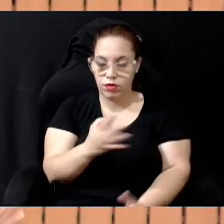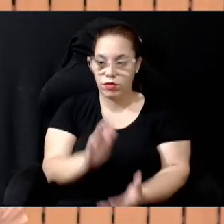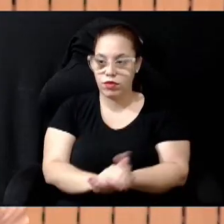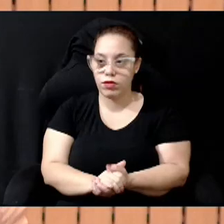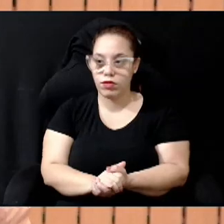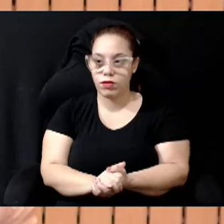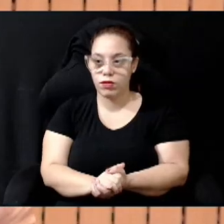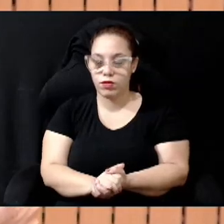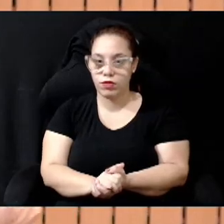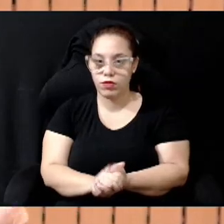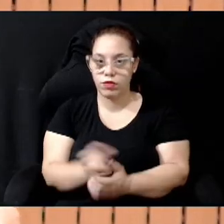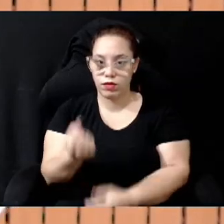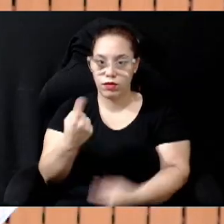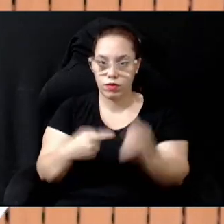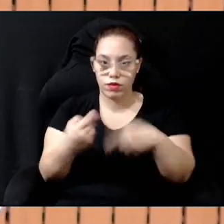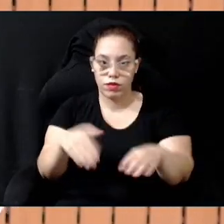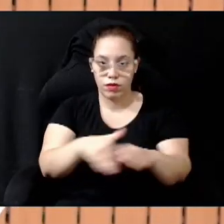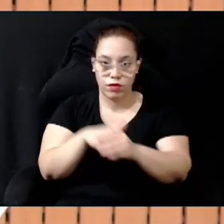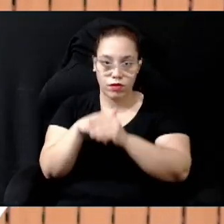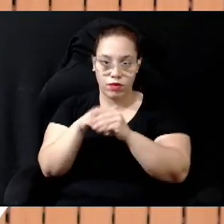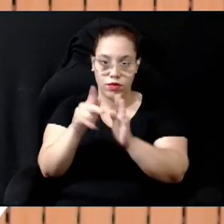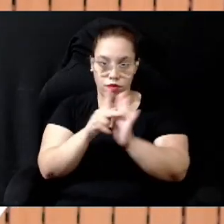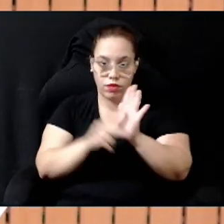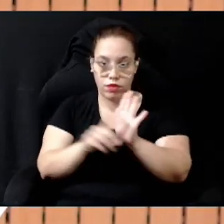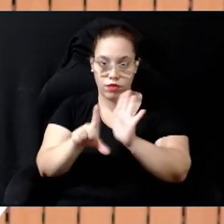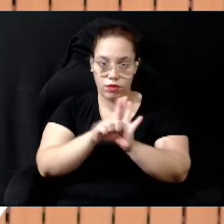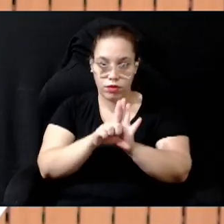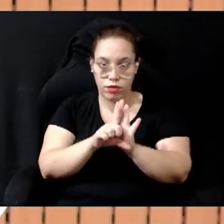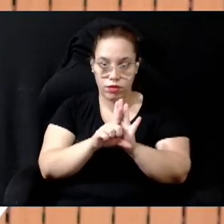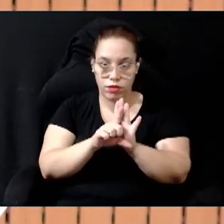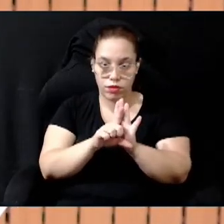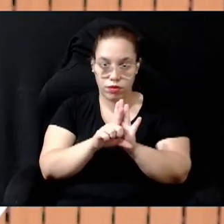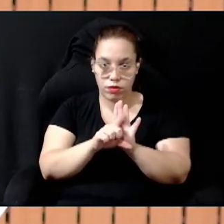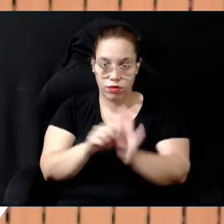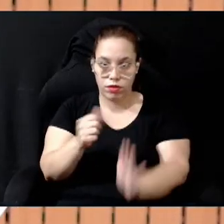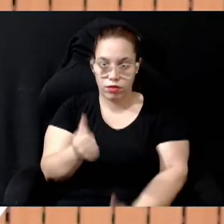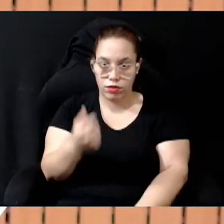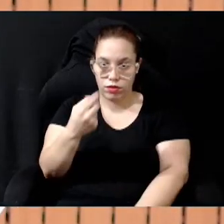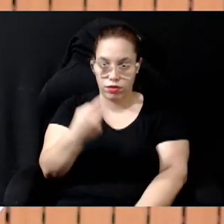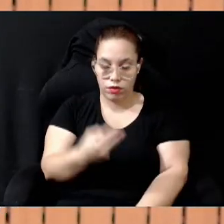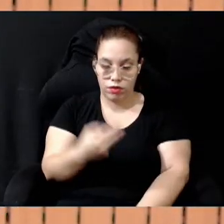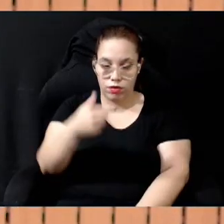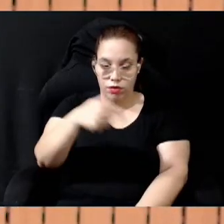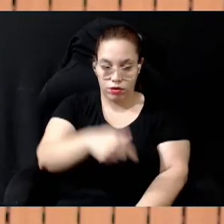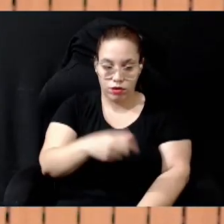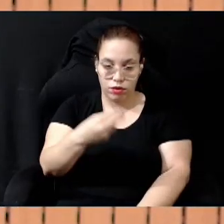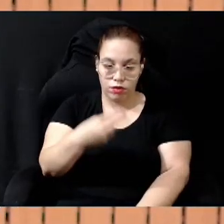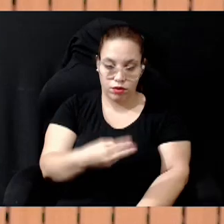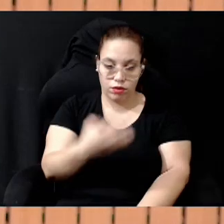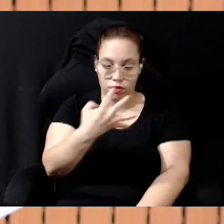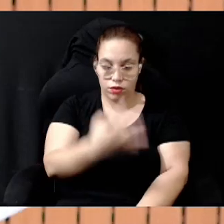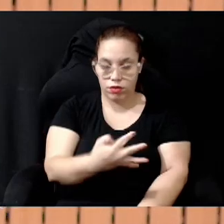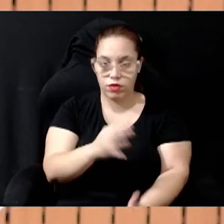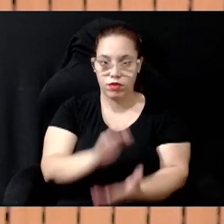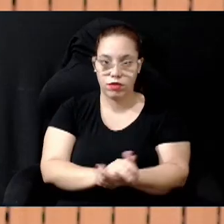Turno único de discussão e votação do projeto de decreto legislativo 127/24,